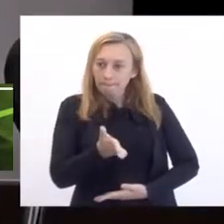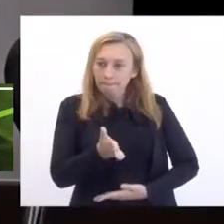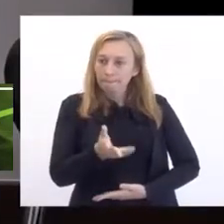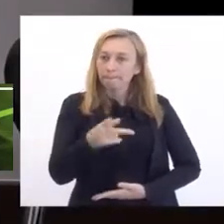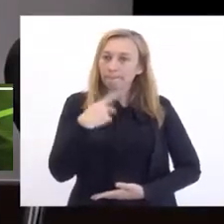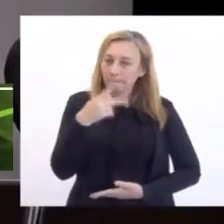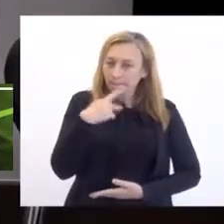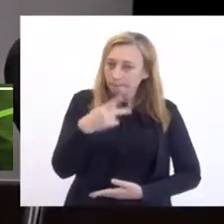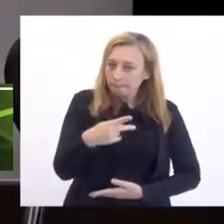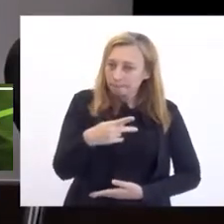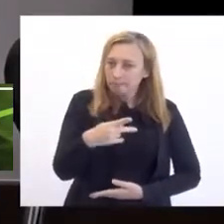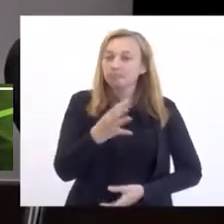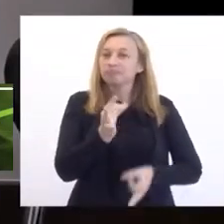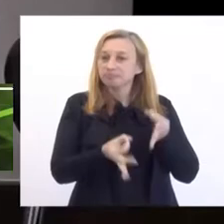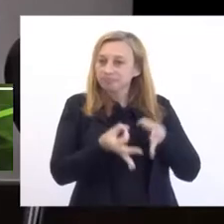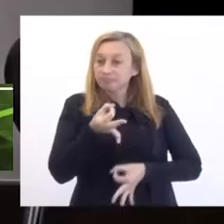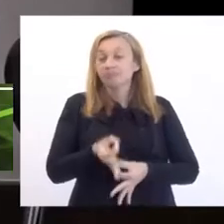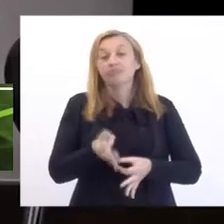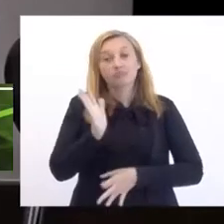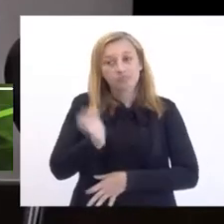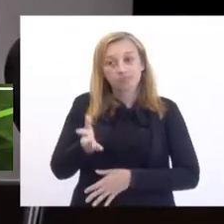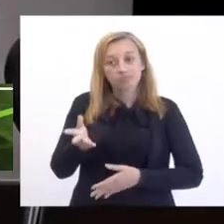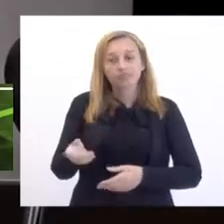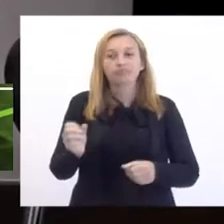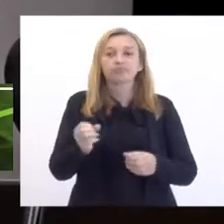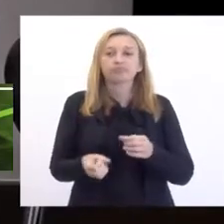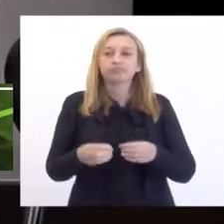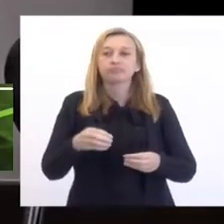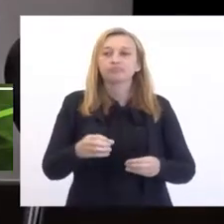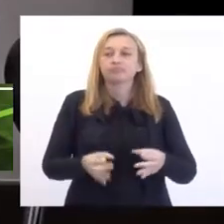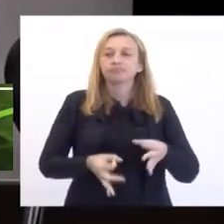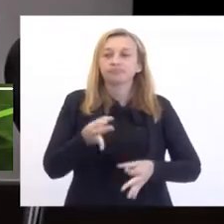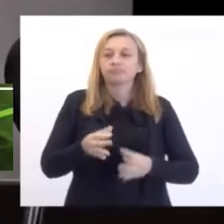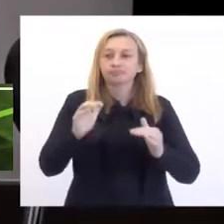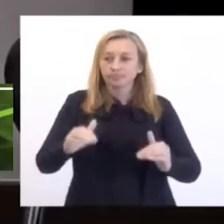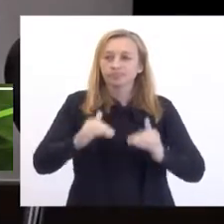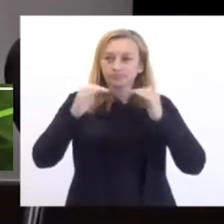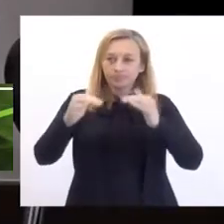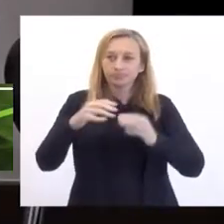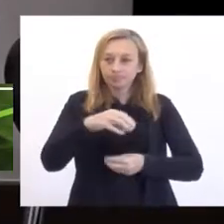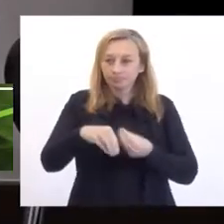levantado, sobreposto no julgamento, né, realizado pelo Tribunal Especial Misto.